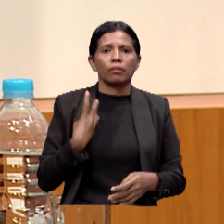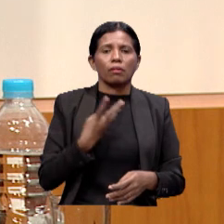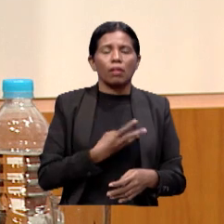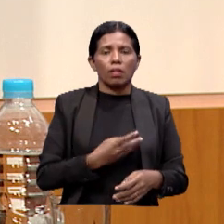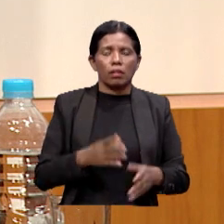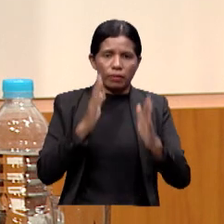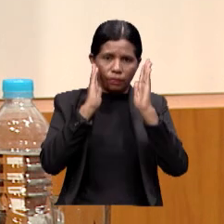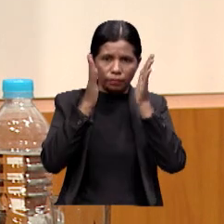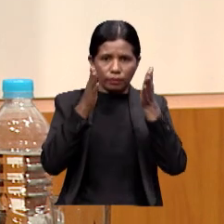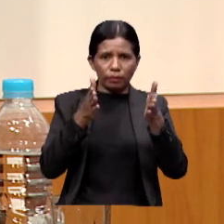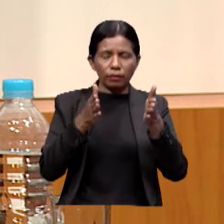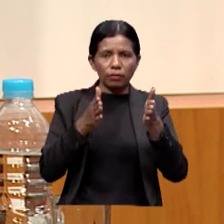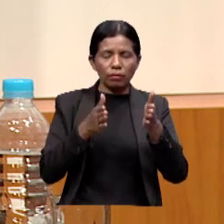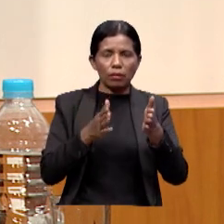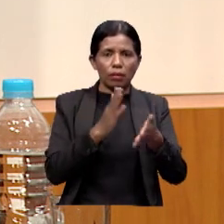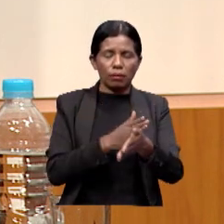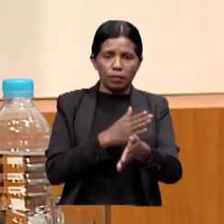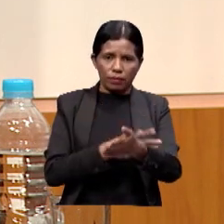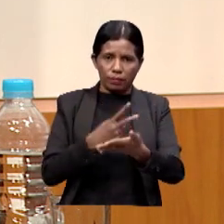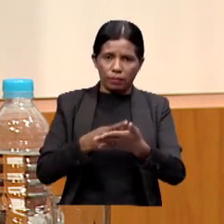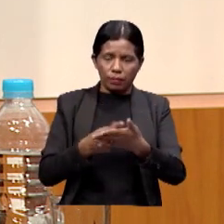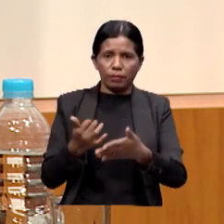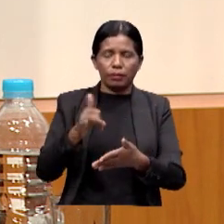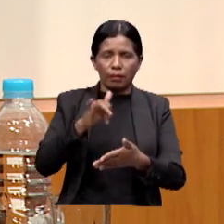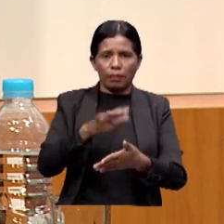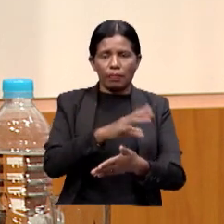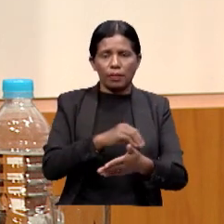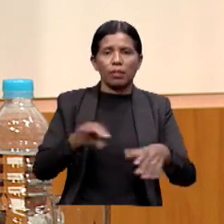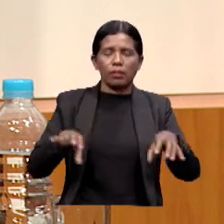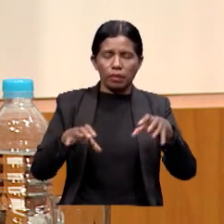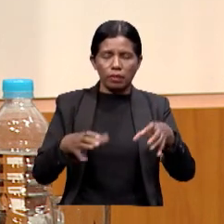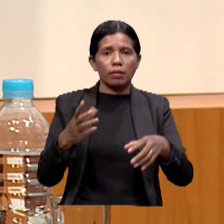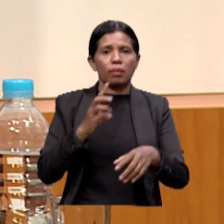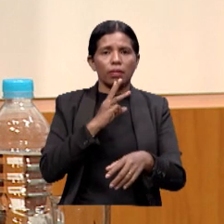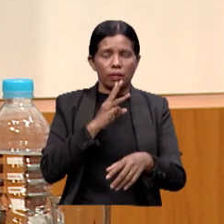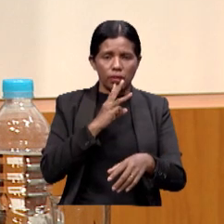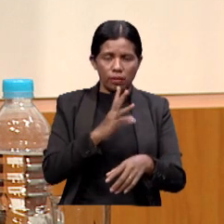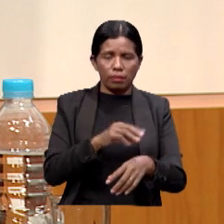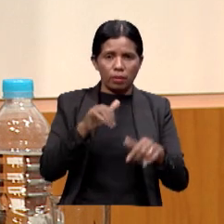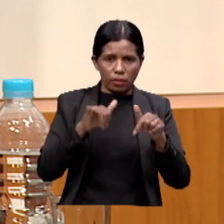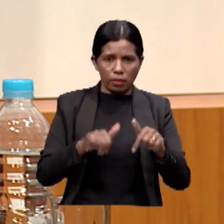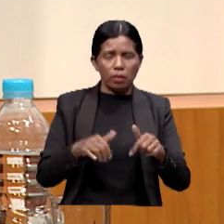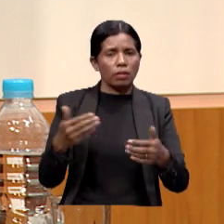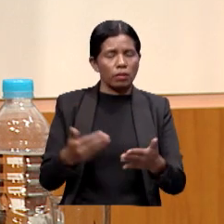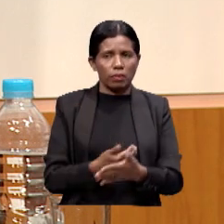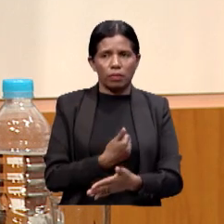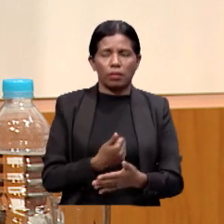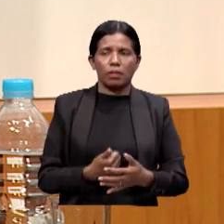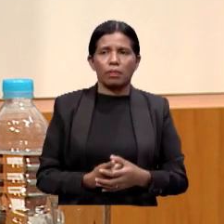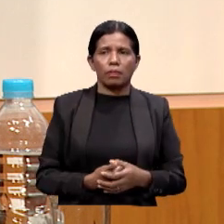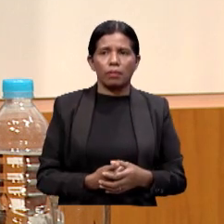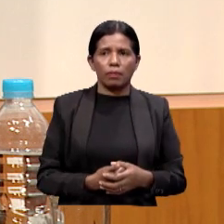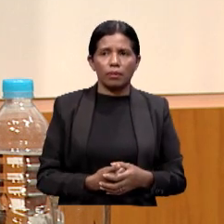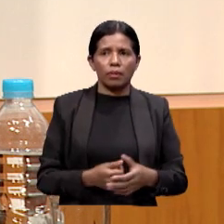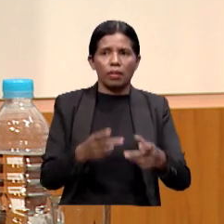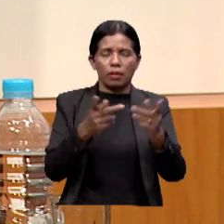fokus ba promove projeto sira ba melhoramento sistema sira sistema B existe no fon e a